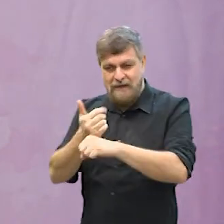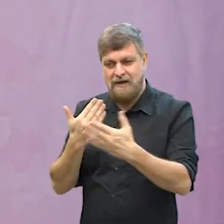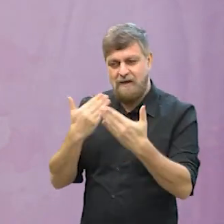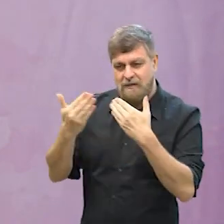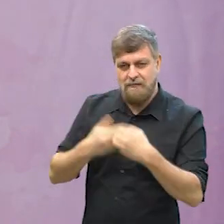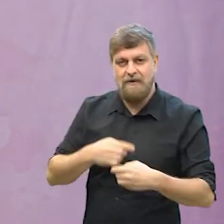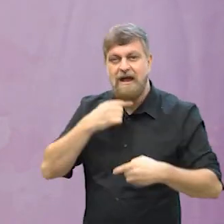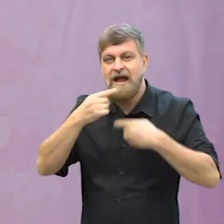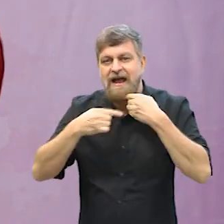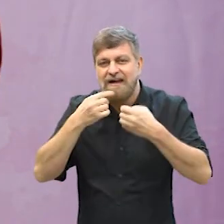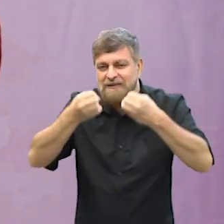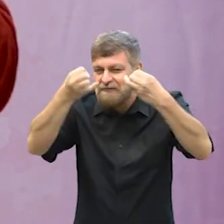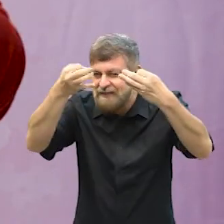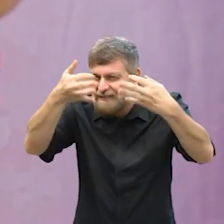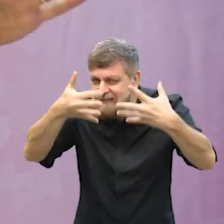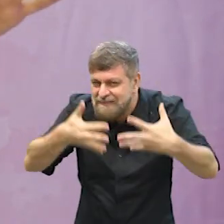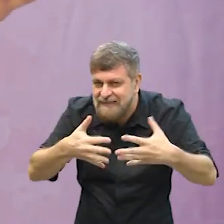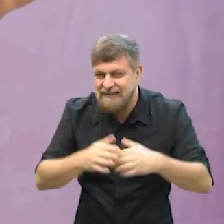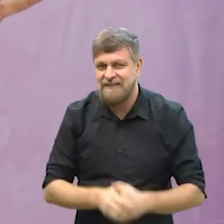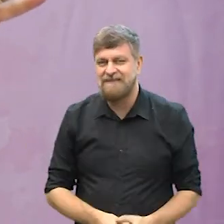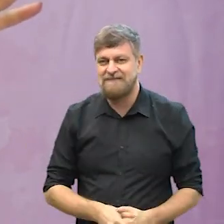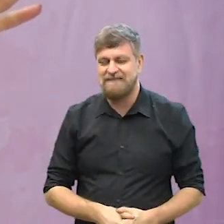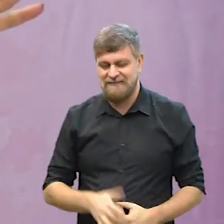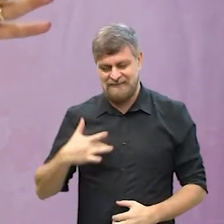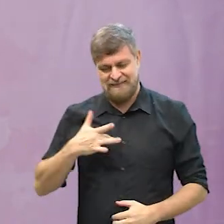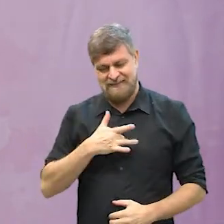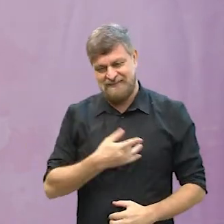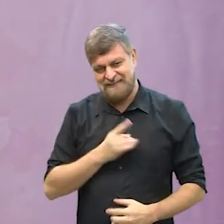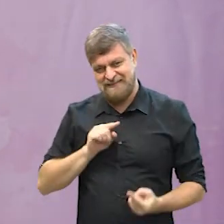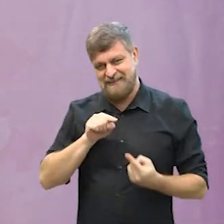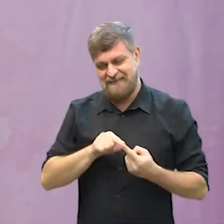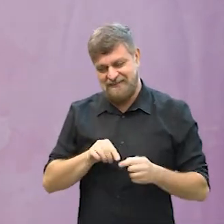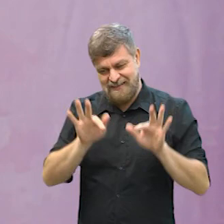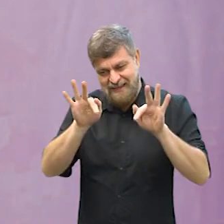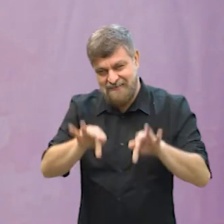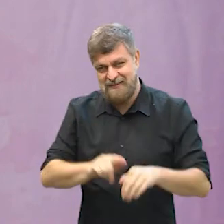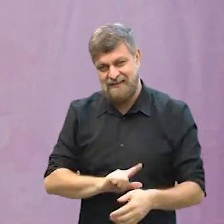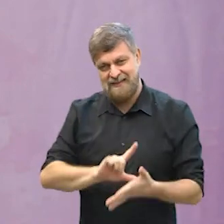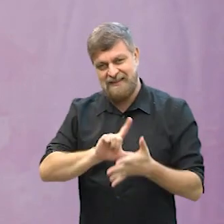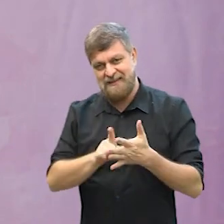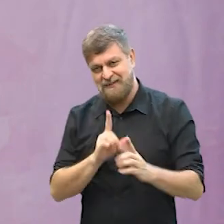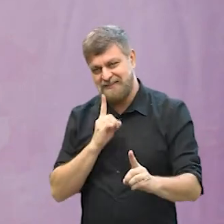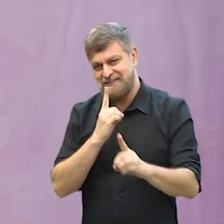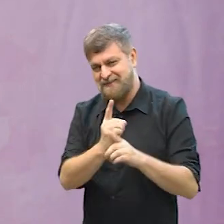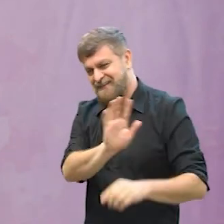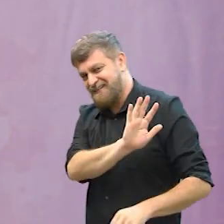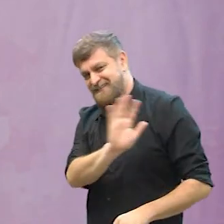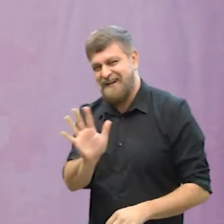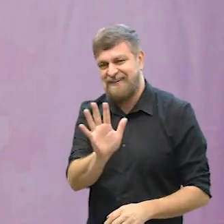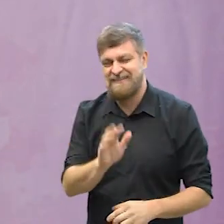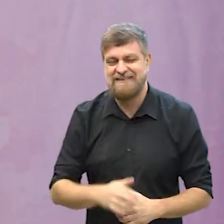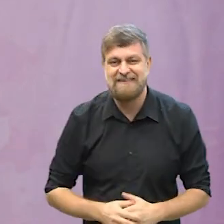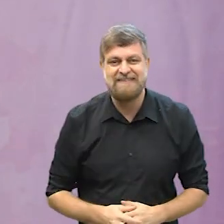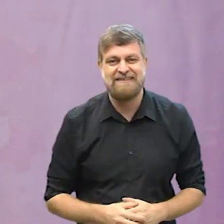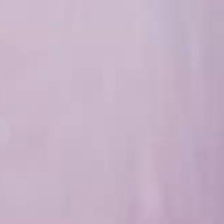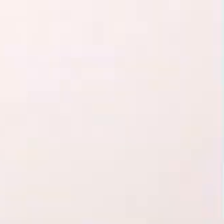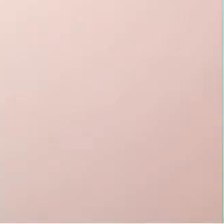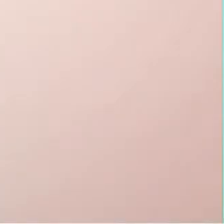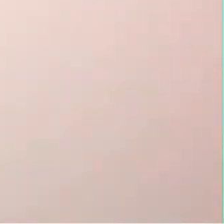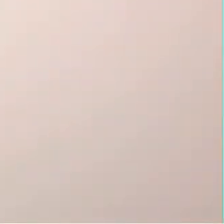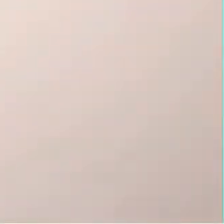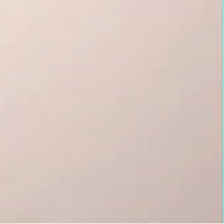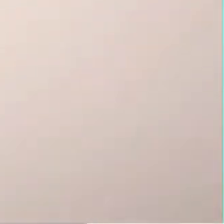de um especialista para esclarecer todas as dúvidas. O Saúde é Vida fica por aqui, a gente se vê na próxima edição. Tchau!